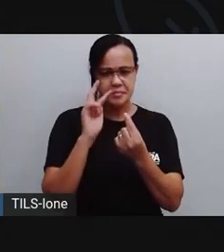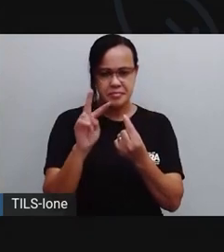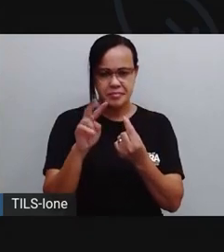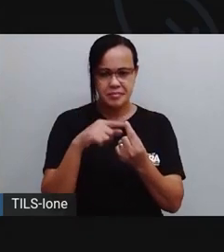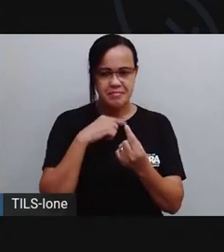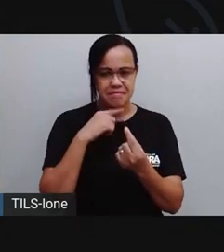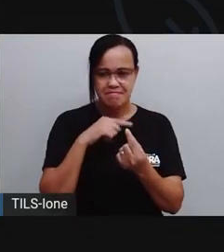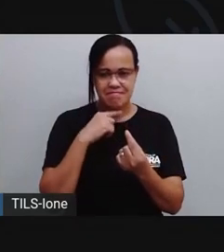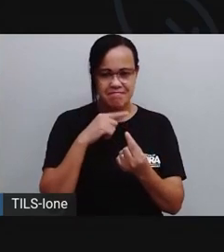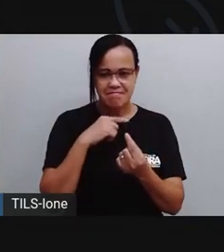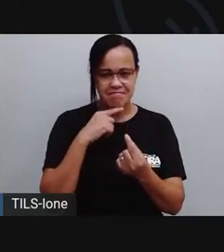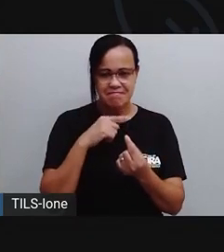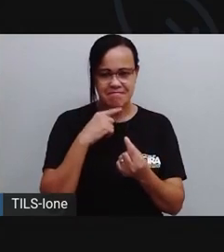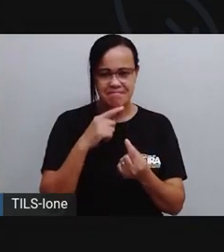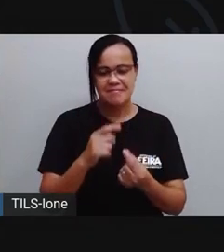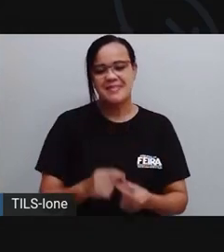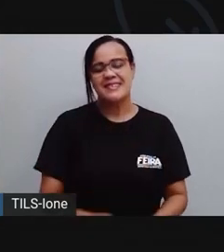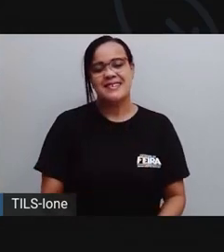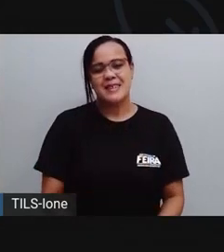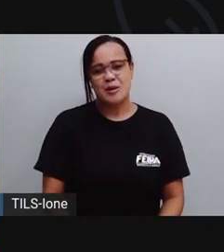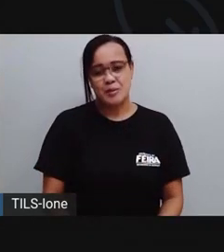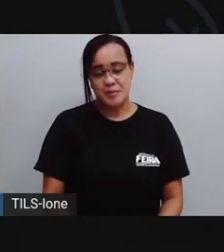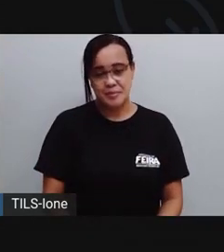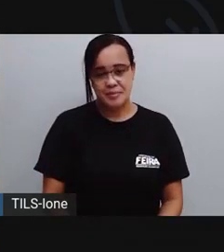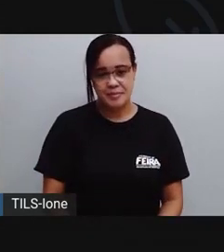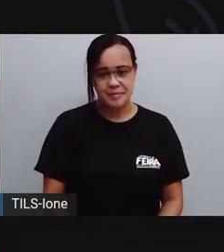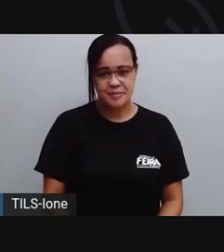Acho que não vai dar, não. Porque tem muito brilho.